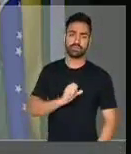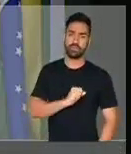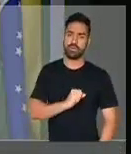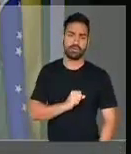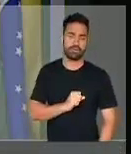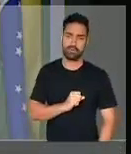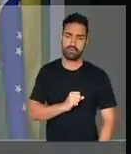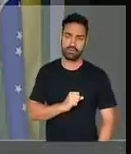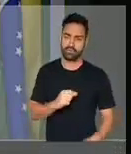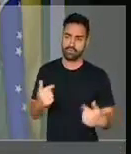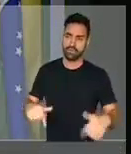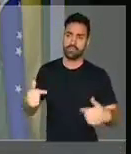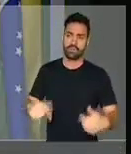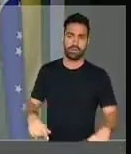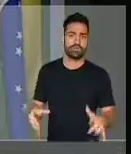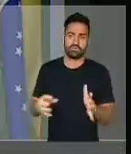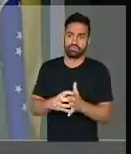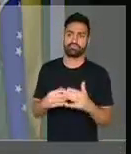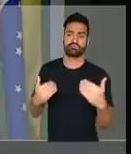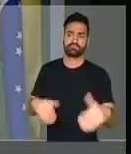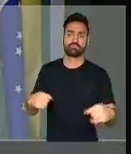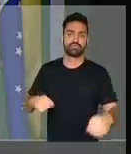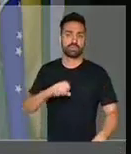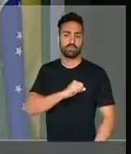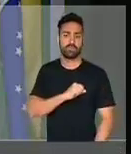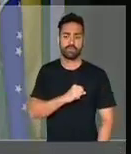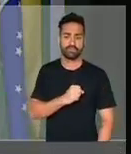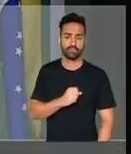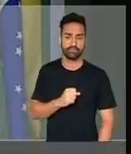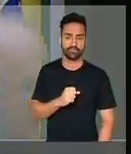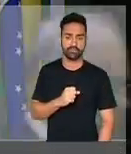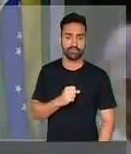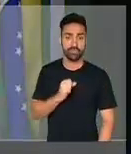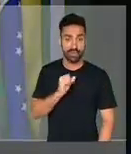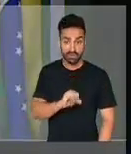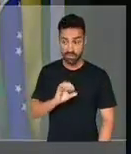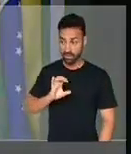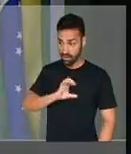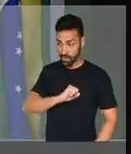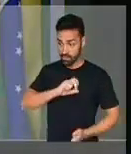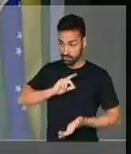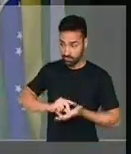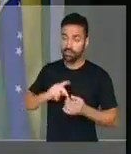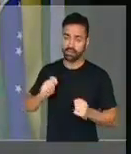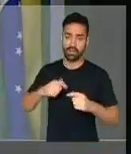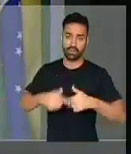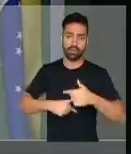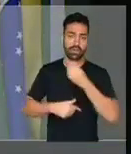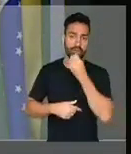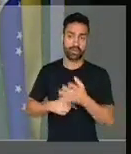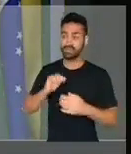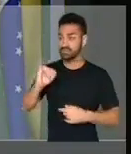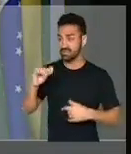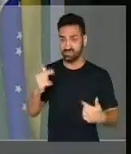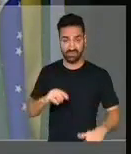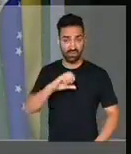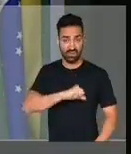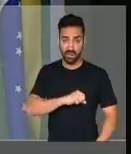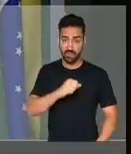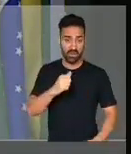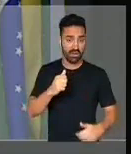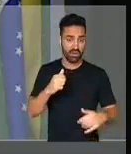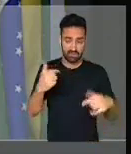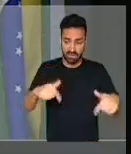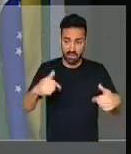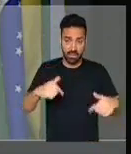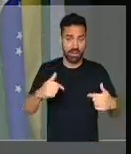homem ou mulher pública, precisa amar. Só o que você ama, você faz bem feito. Se você não ama o seu